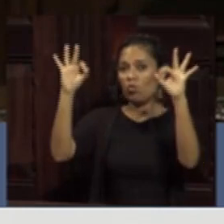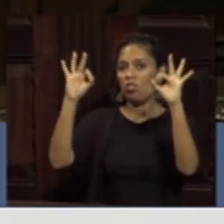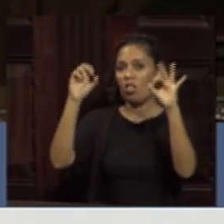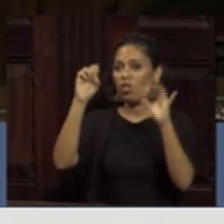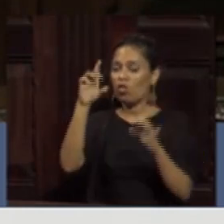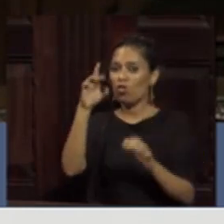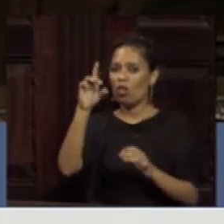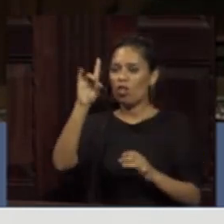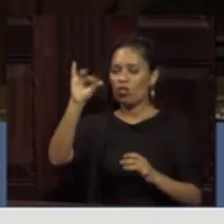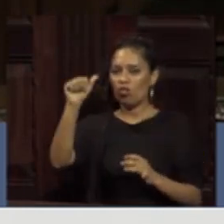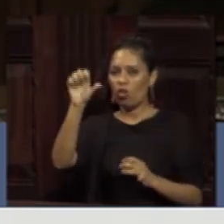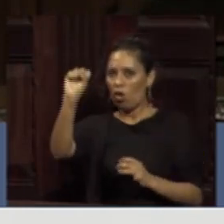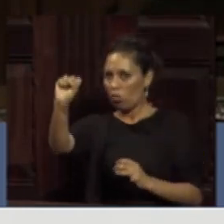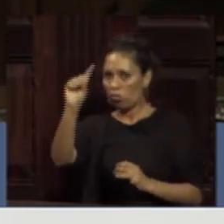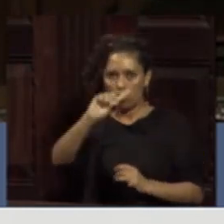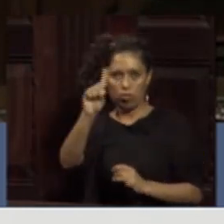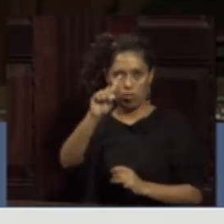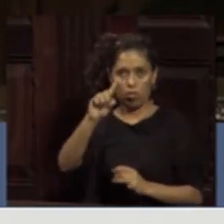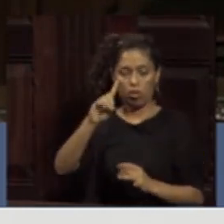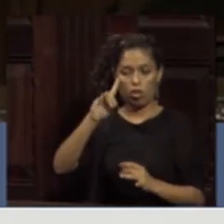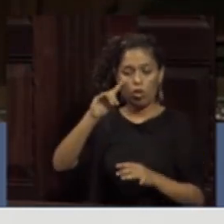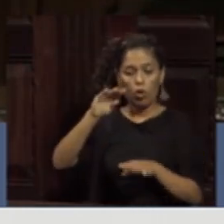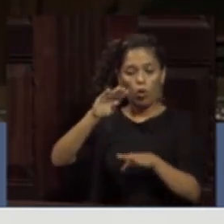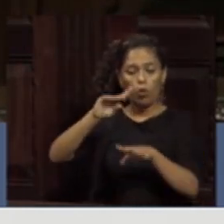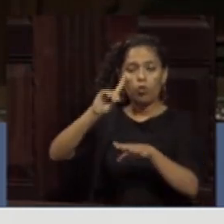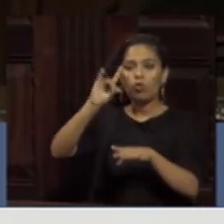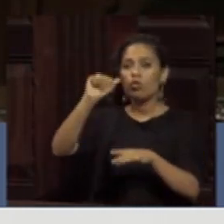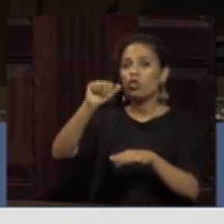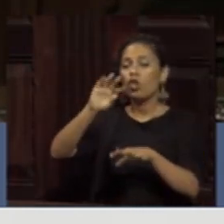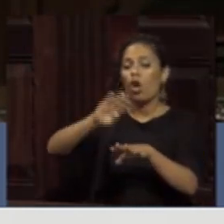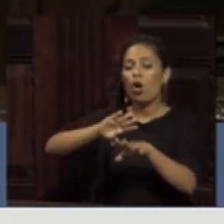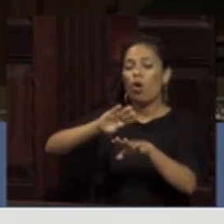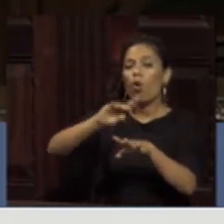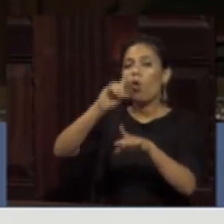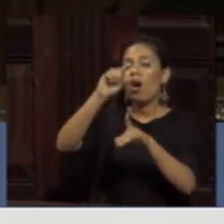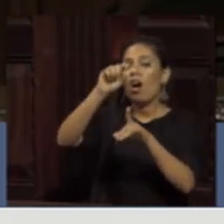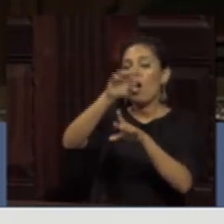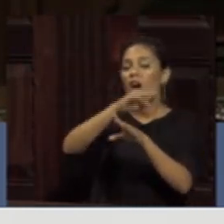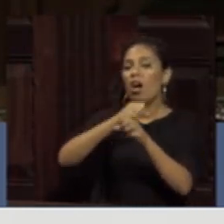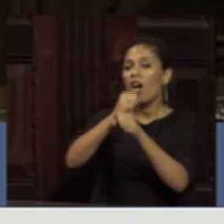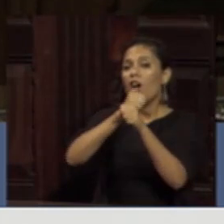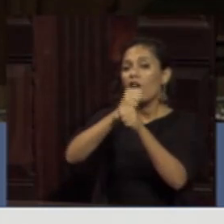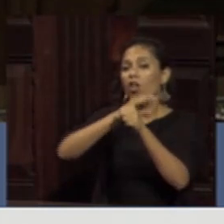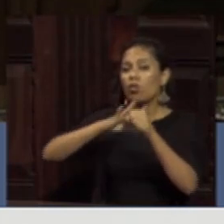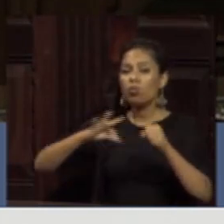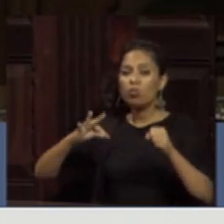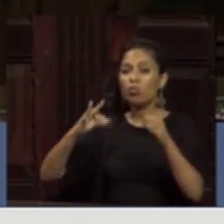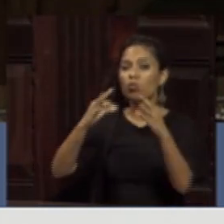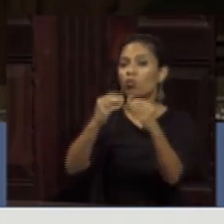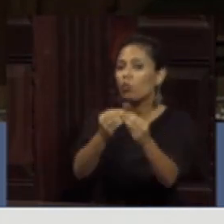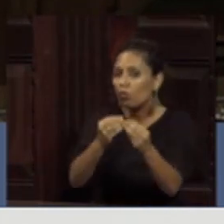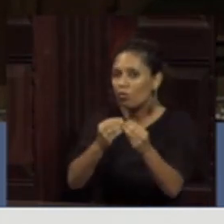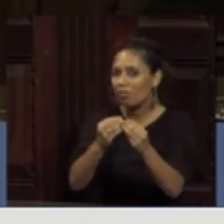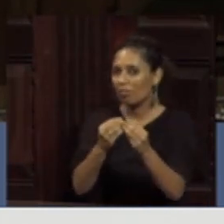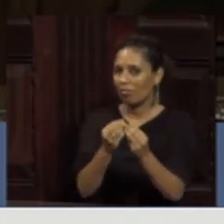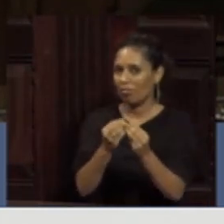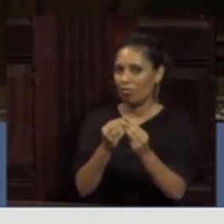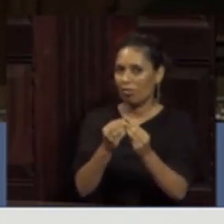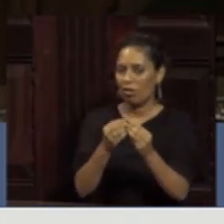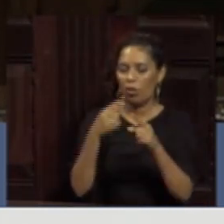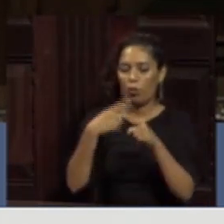não somente 8 de março. Porque pertencemos todos